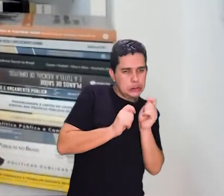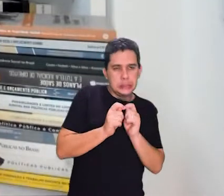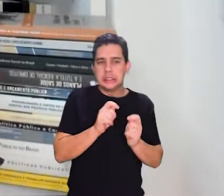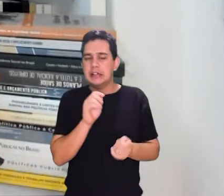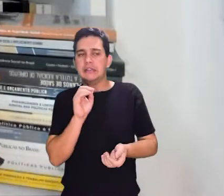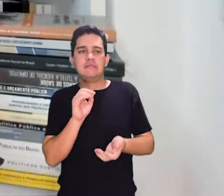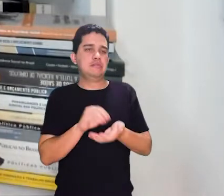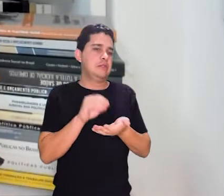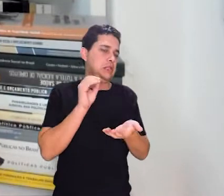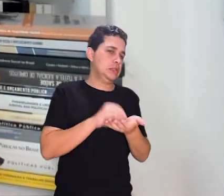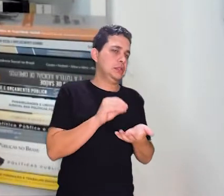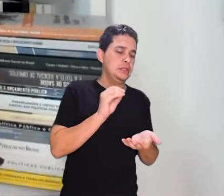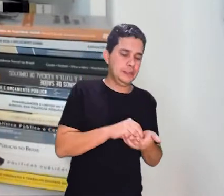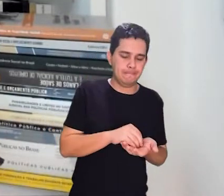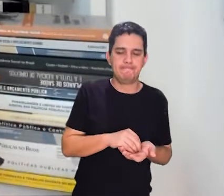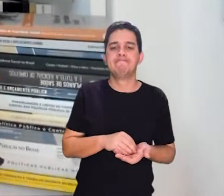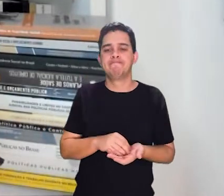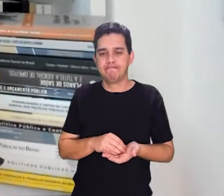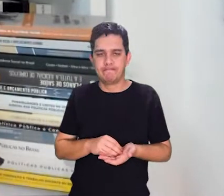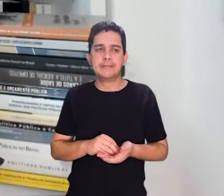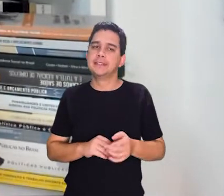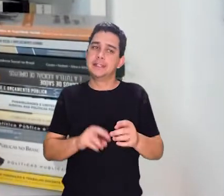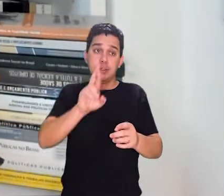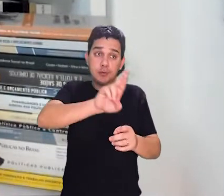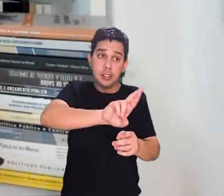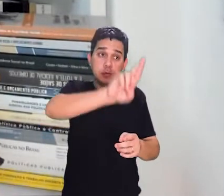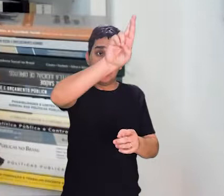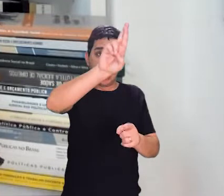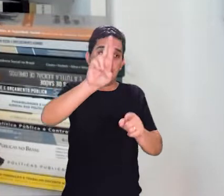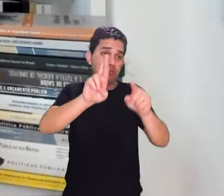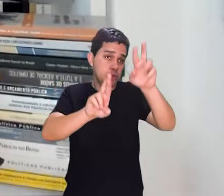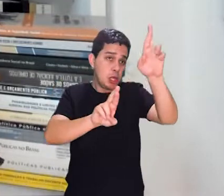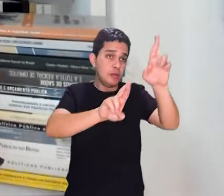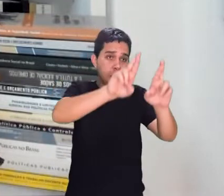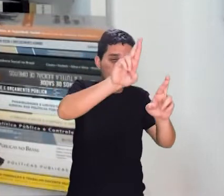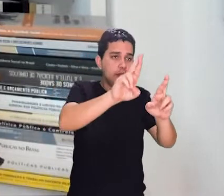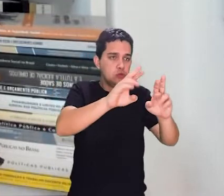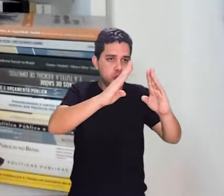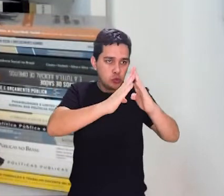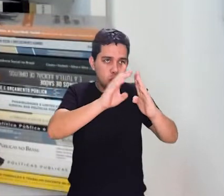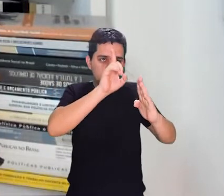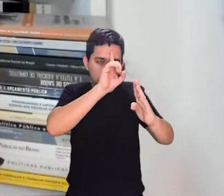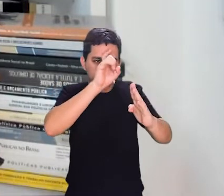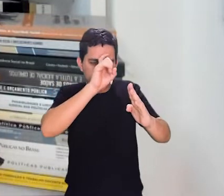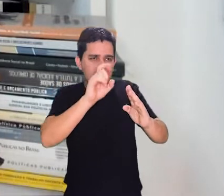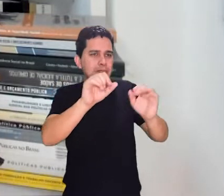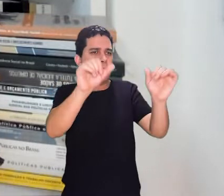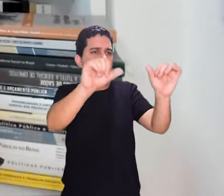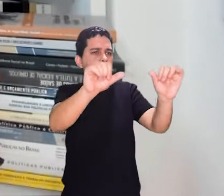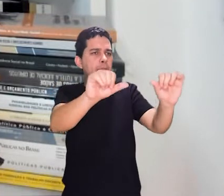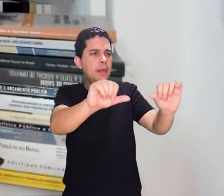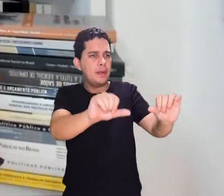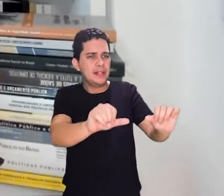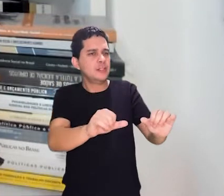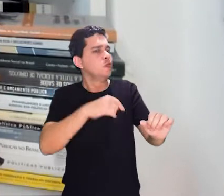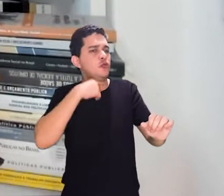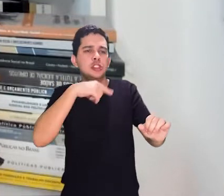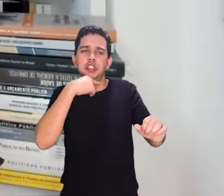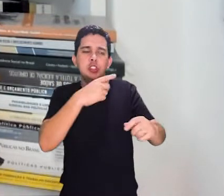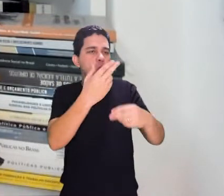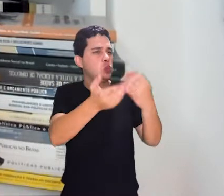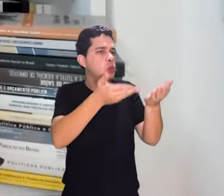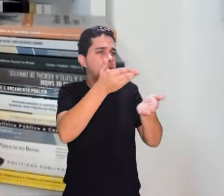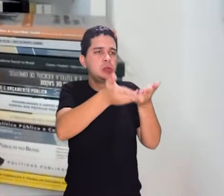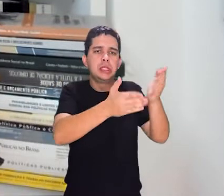equivocadas, resultaram na desqualificação do serviço, né, na precariedade do serviço, o que determinou